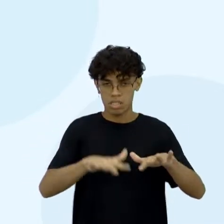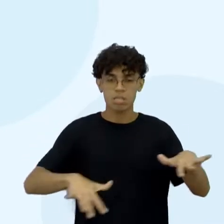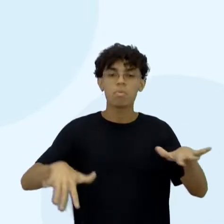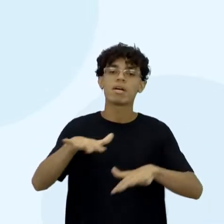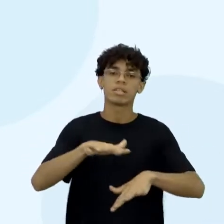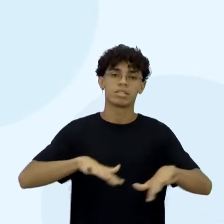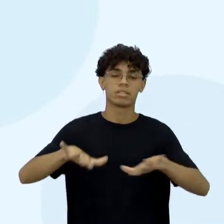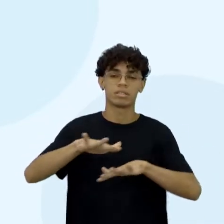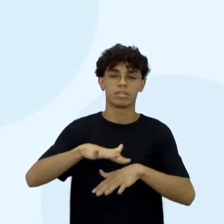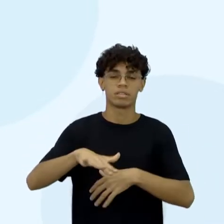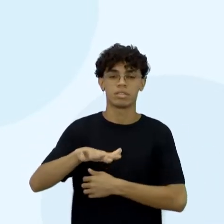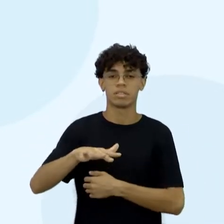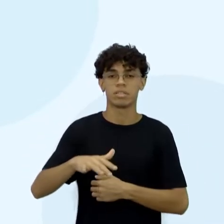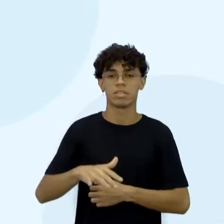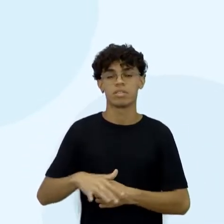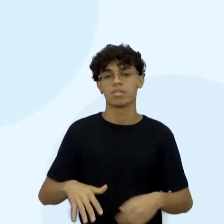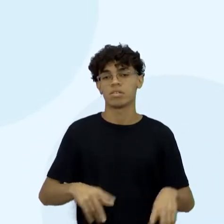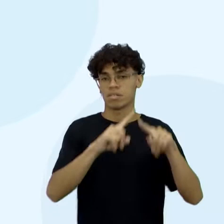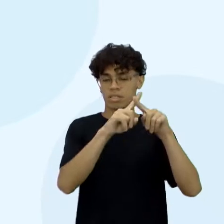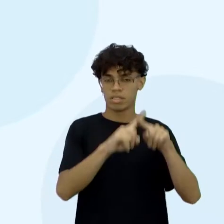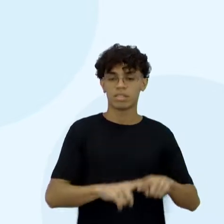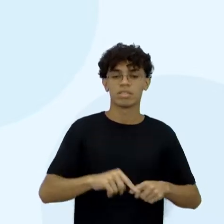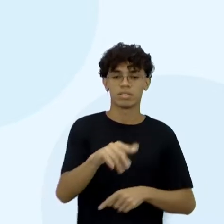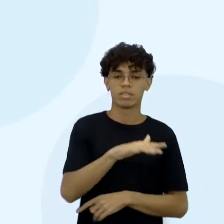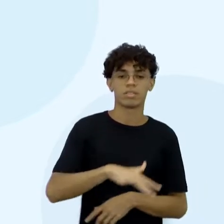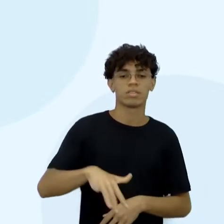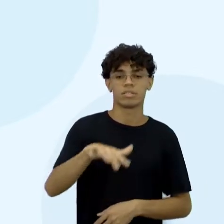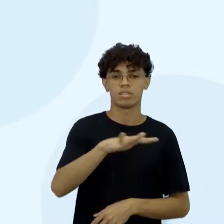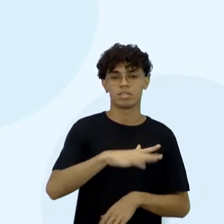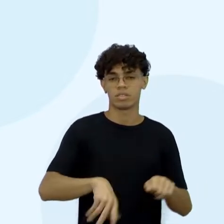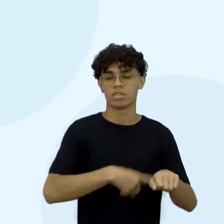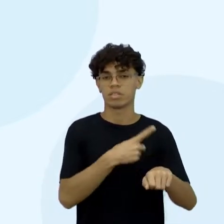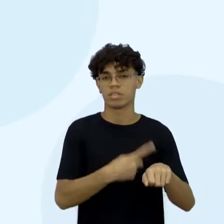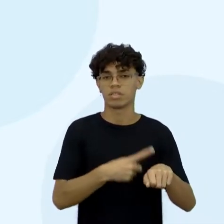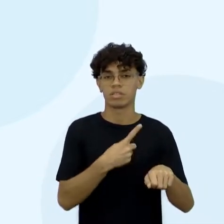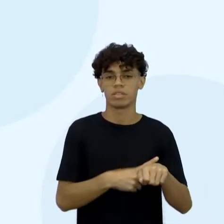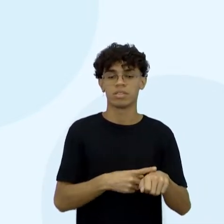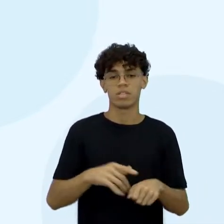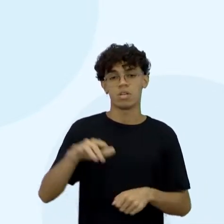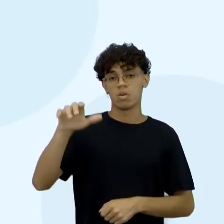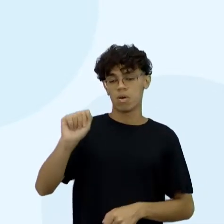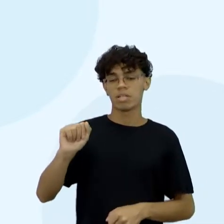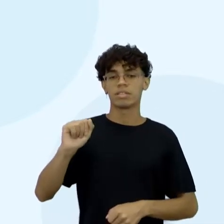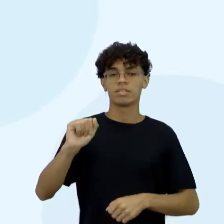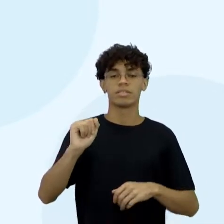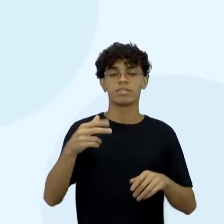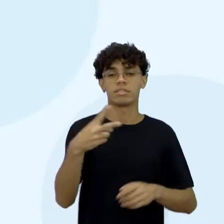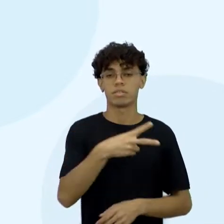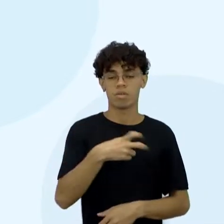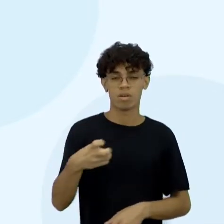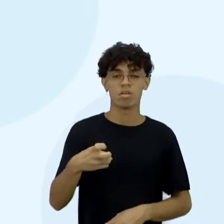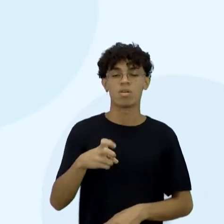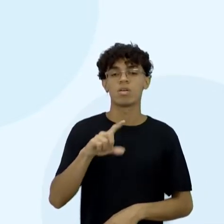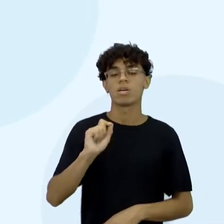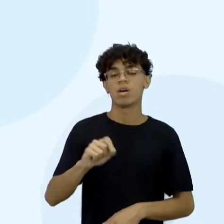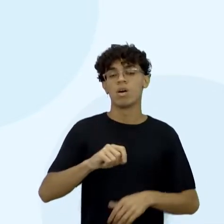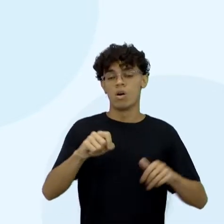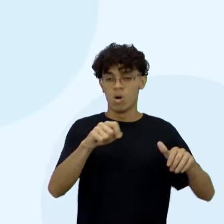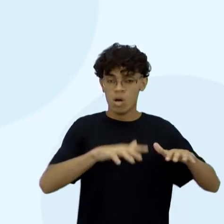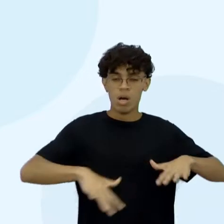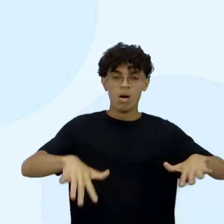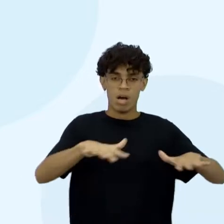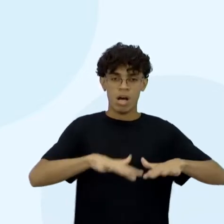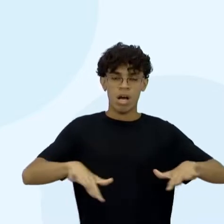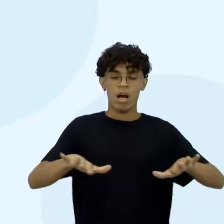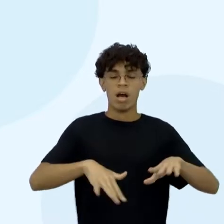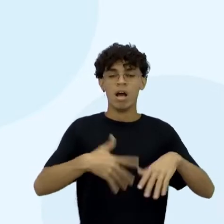uma vez, vezes o tempo. Então a gente vai definir que o A é igual ao espaço pelo tempo ao quadrado, não é isso?